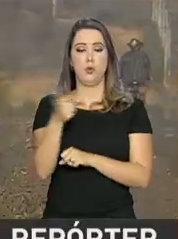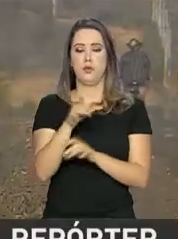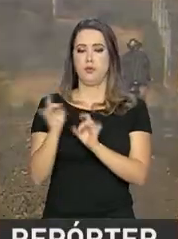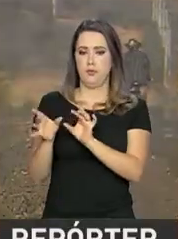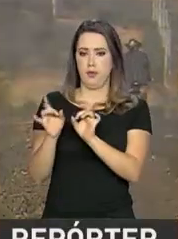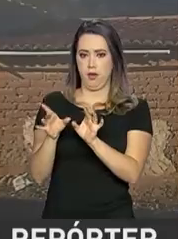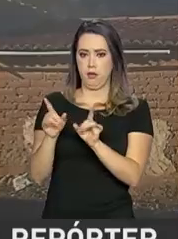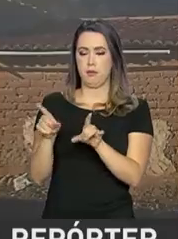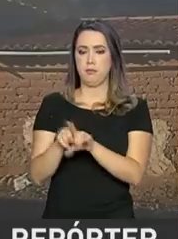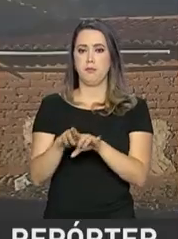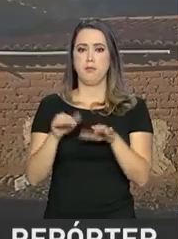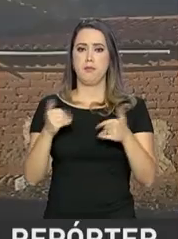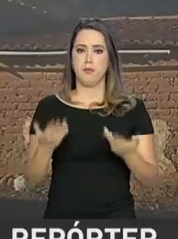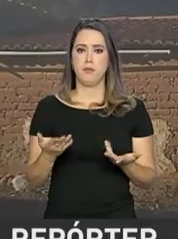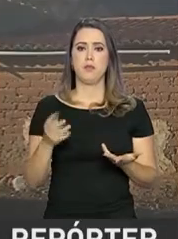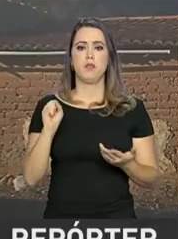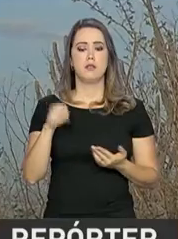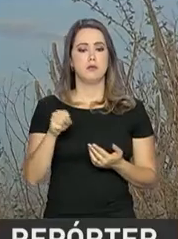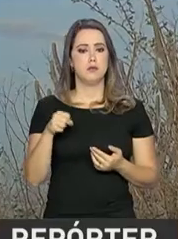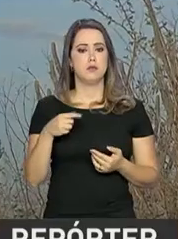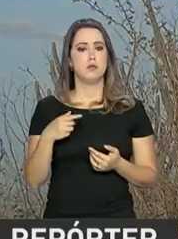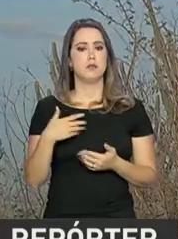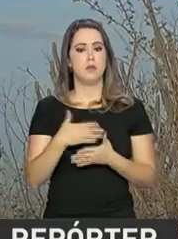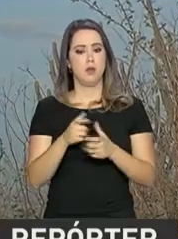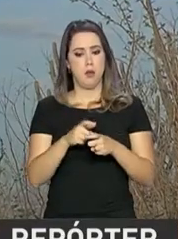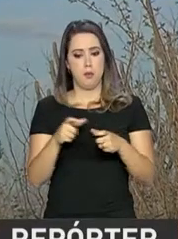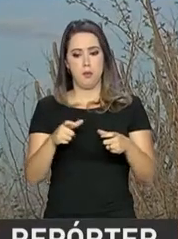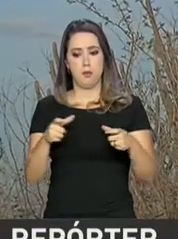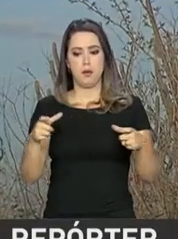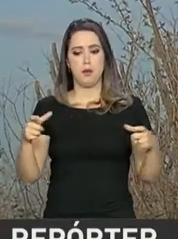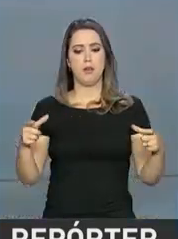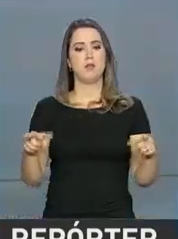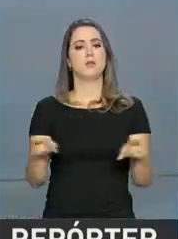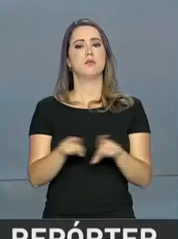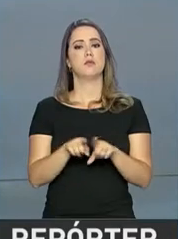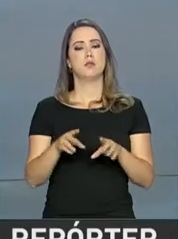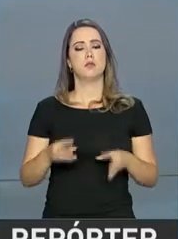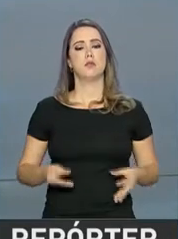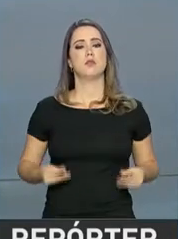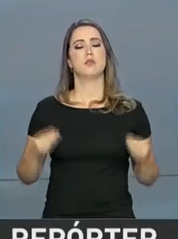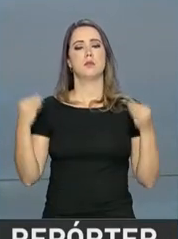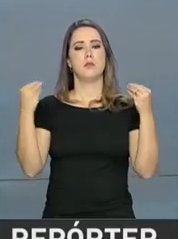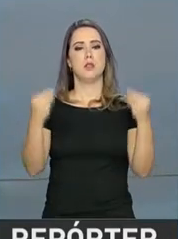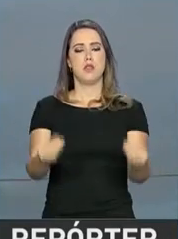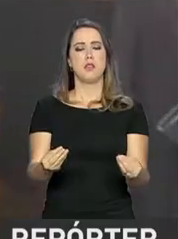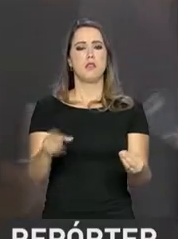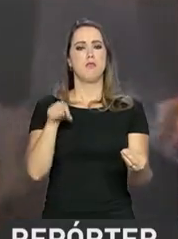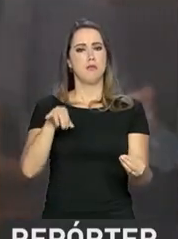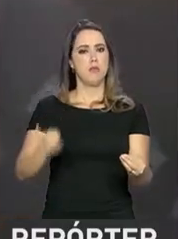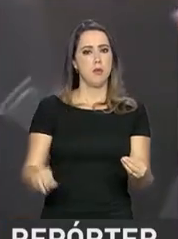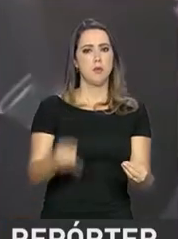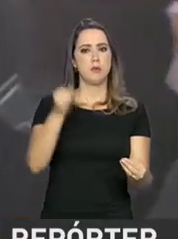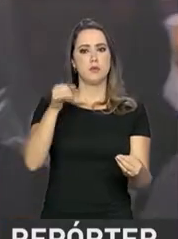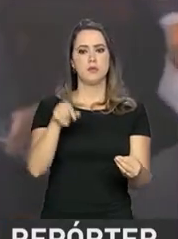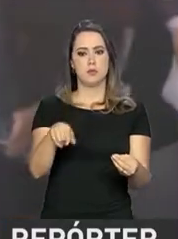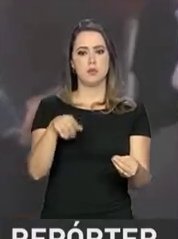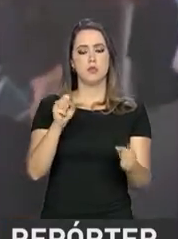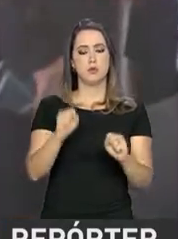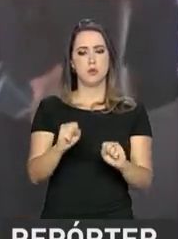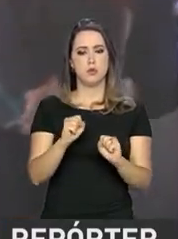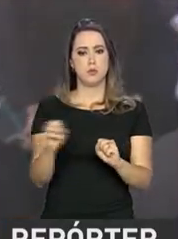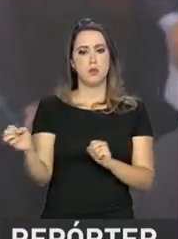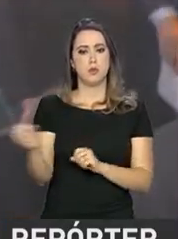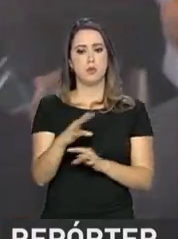e evidentemente não só ampliar mas também é garantir que haja é condições de